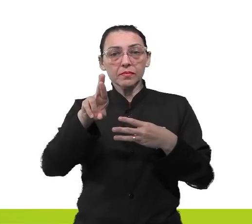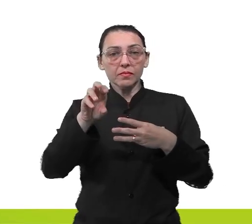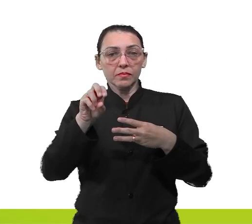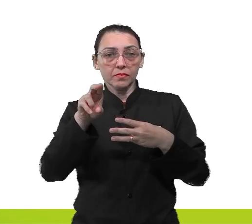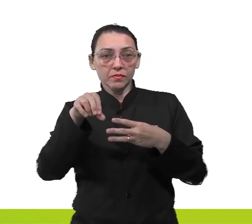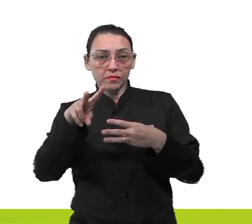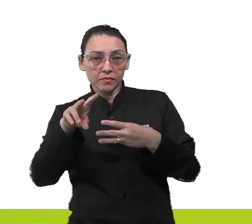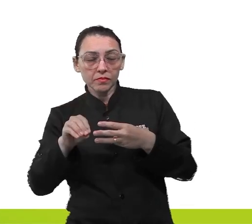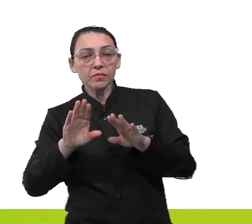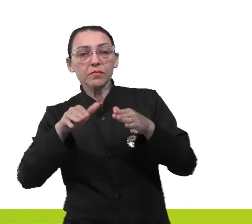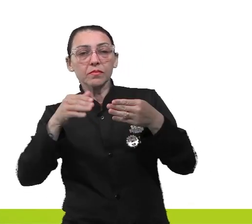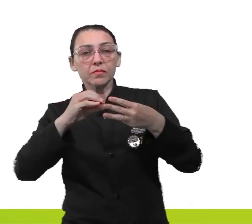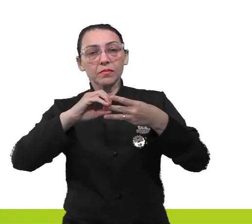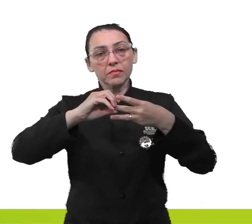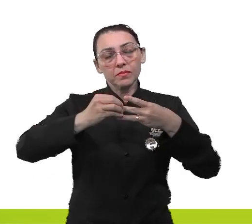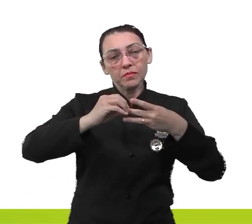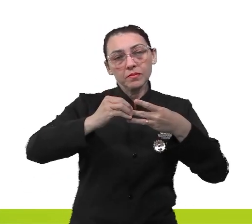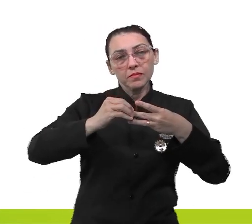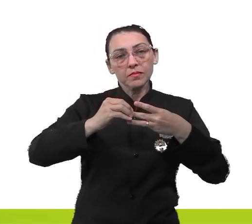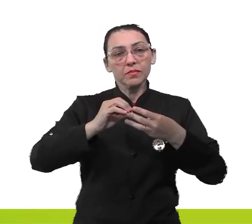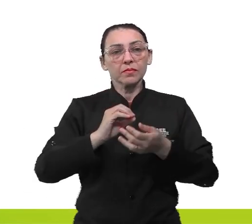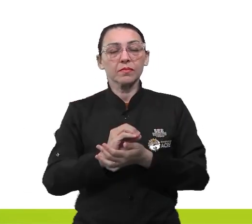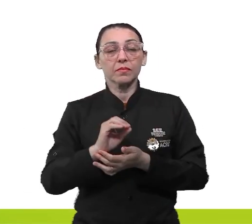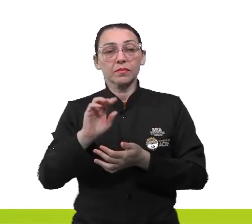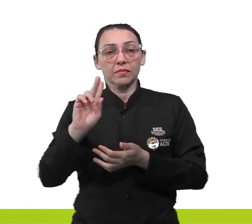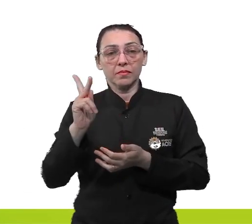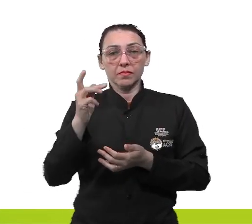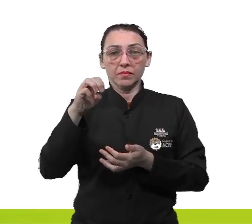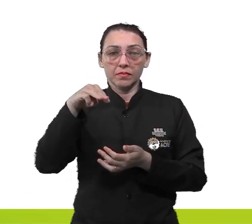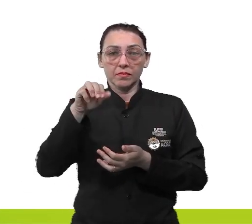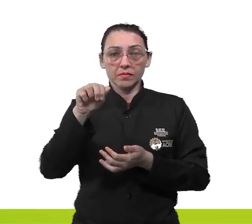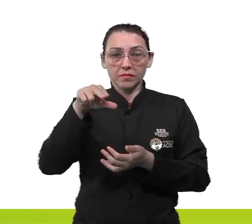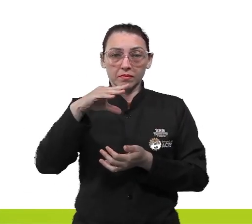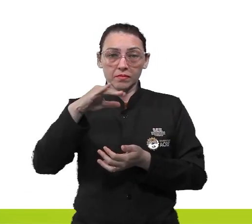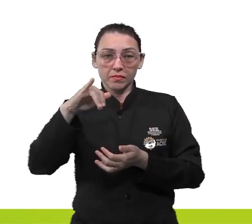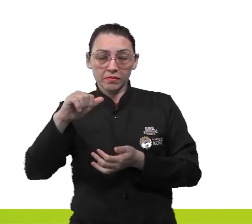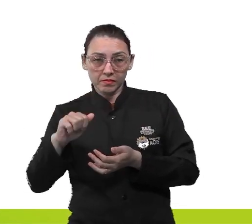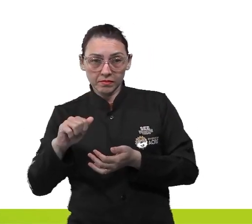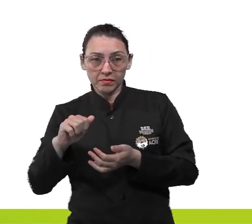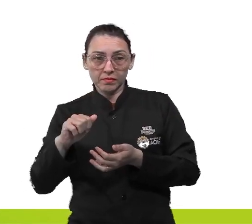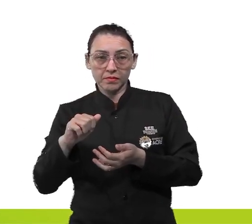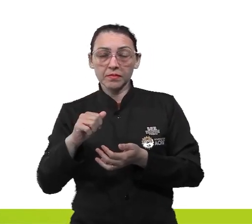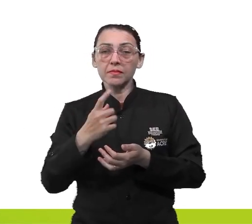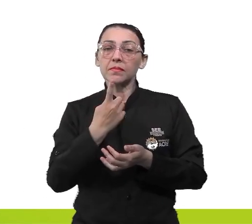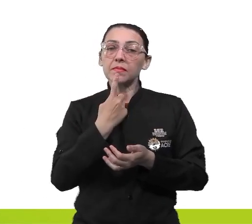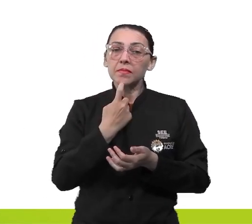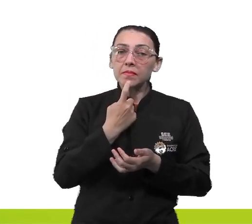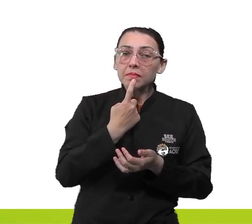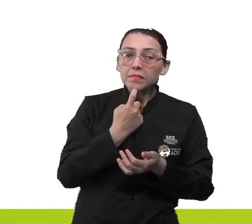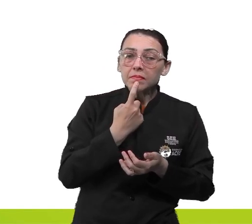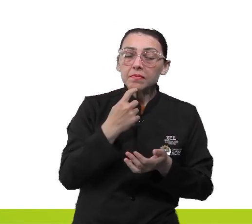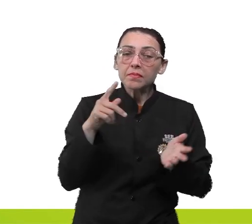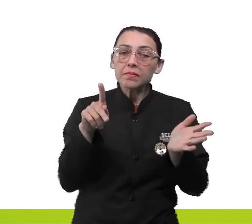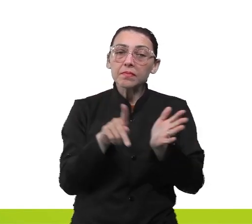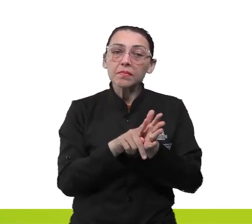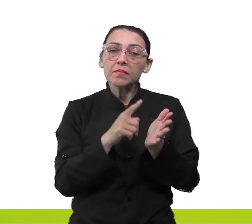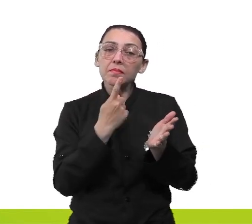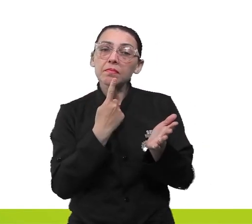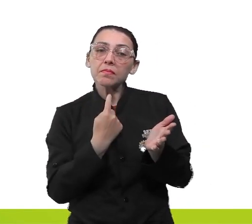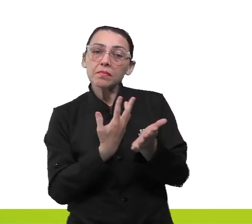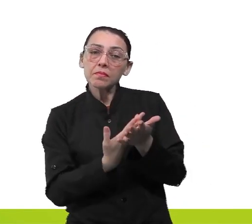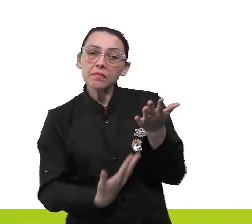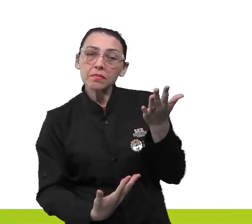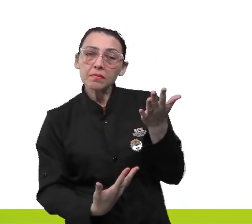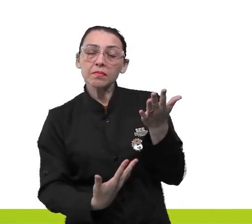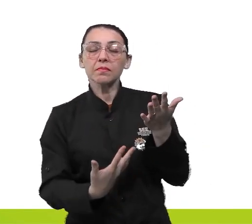outros tipos de células que temos aqui? Temos a hemácia, conhecida como glóbulos vermelhos, pessoal. Estão presentes no